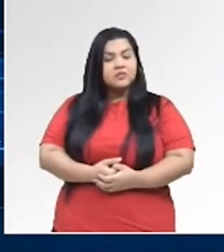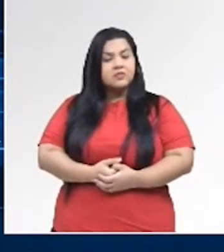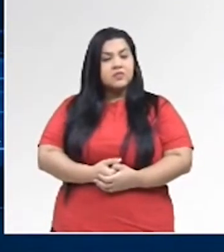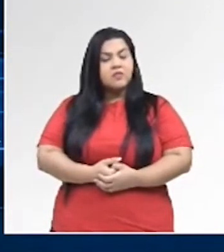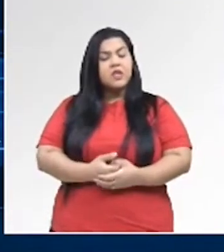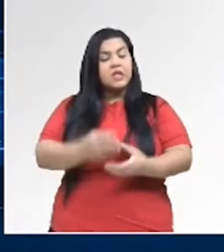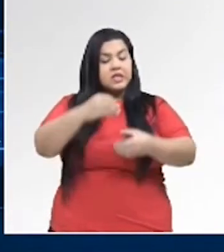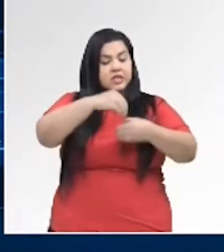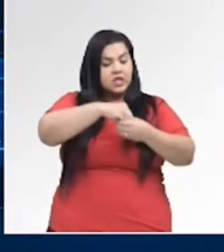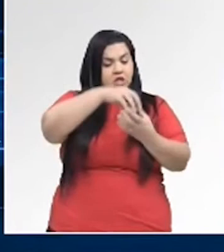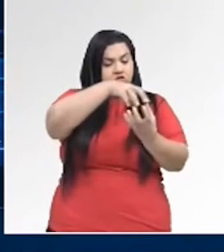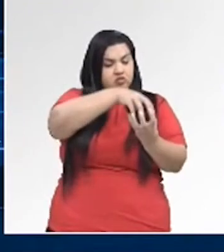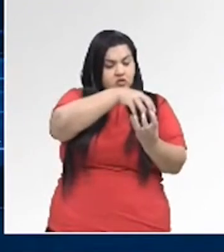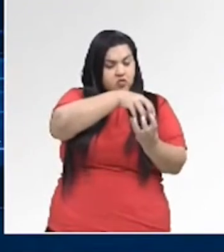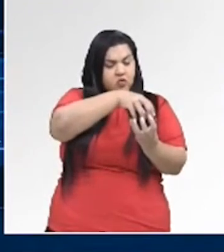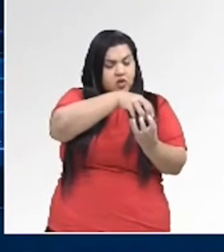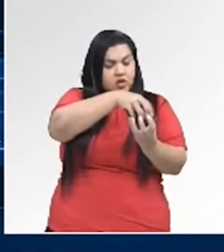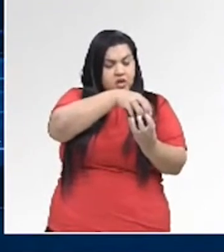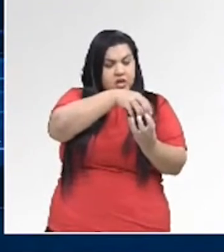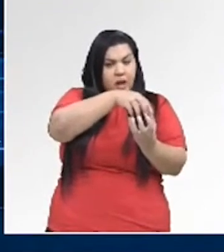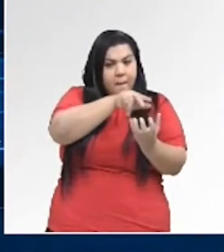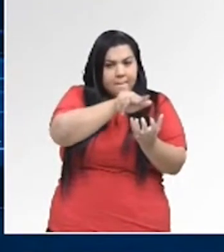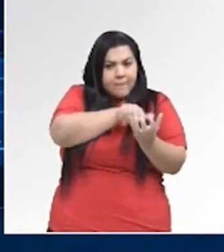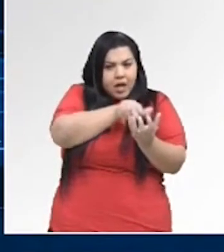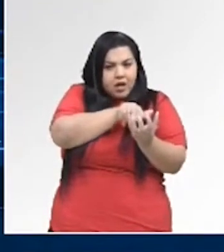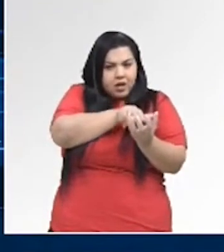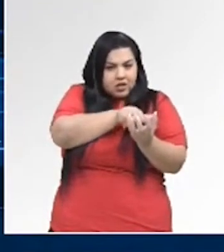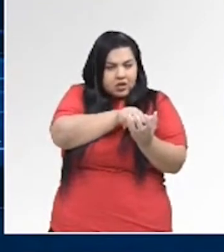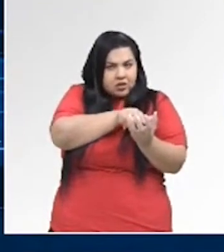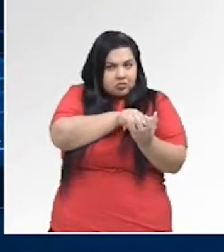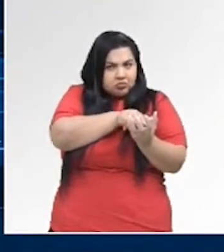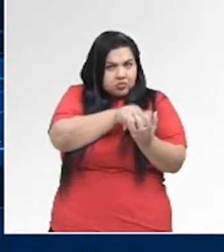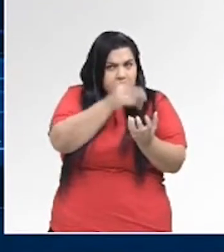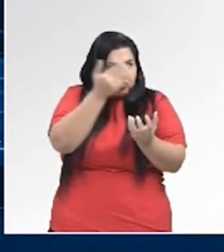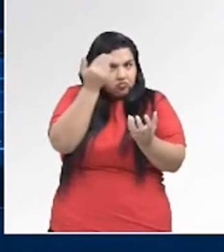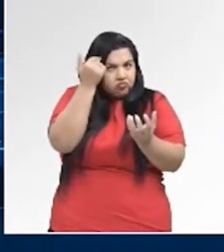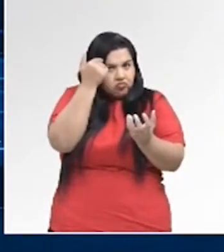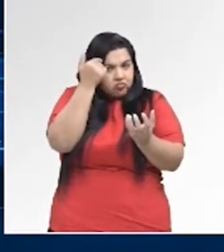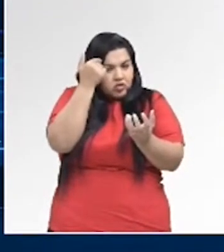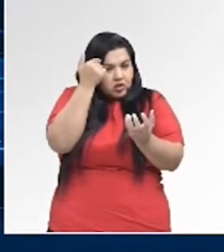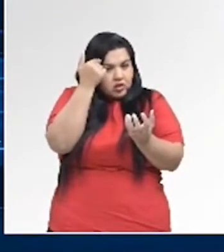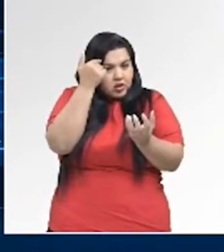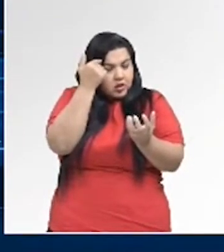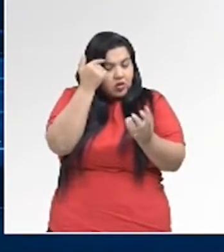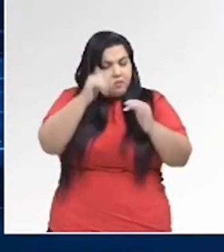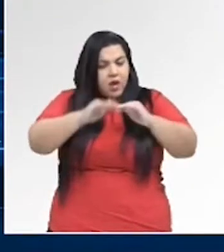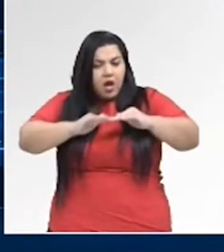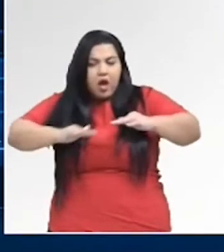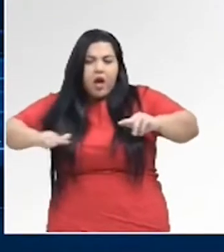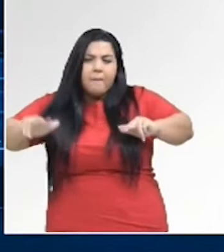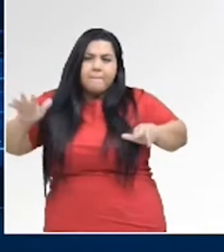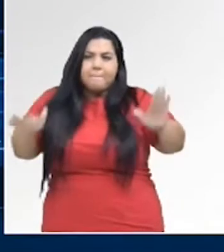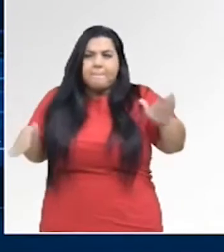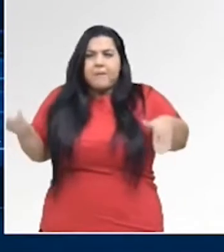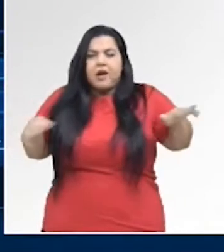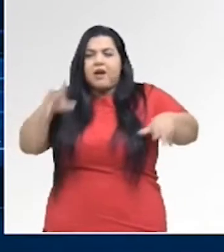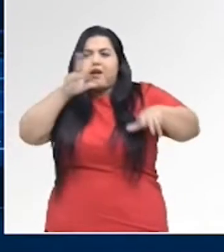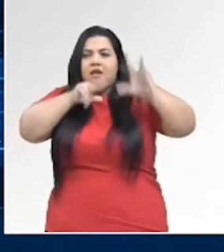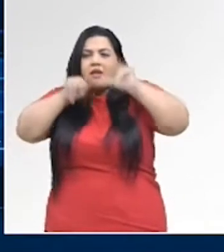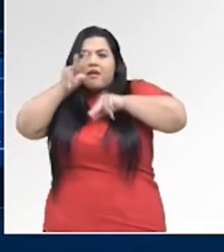dos ovos, estudando a teoria da nação. E no pátio, um turbilhão de asas e